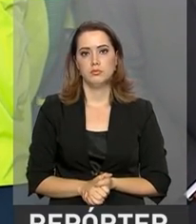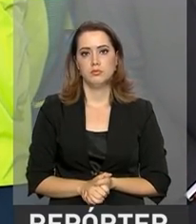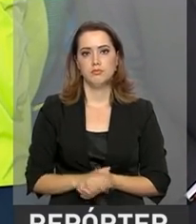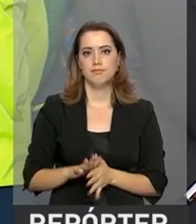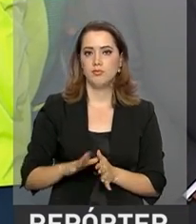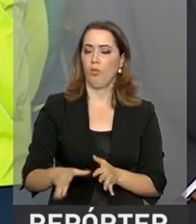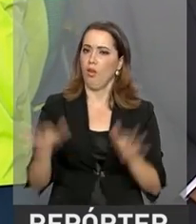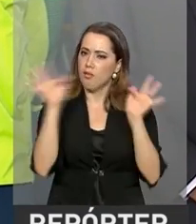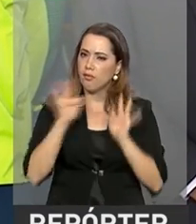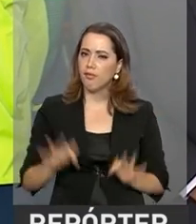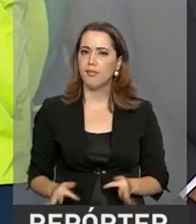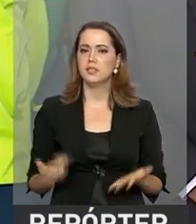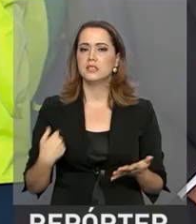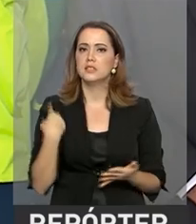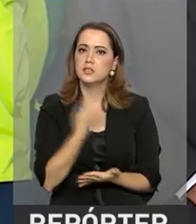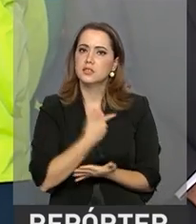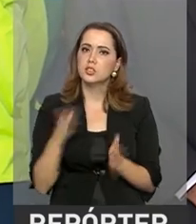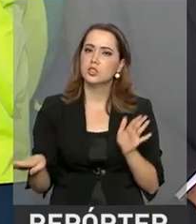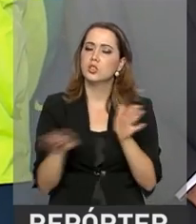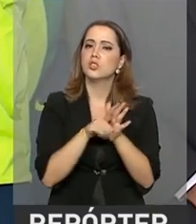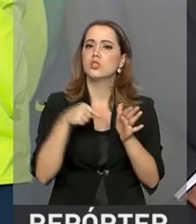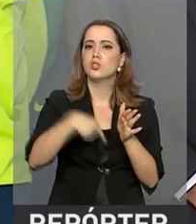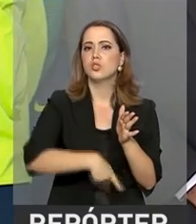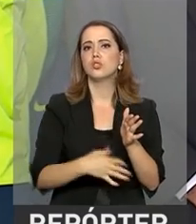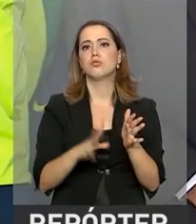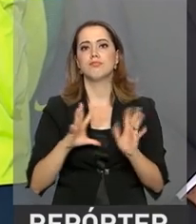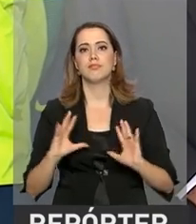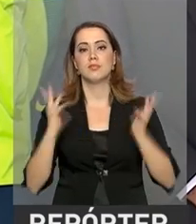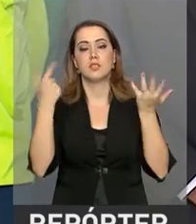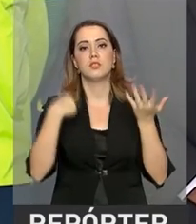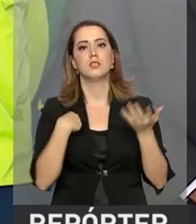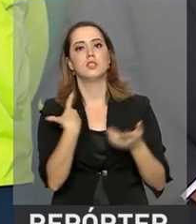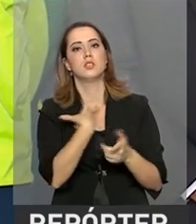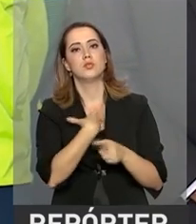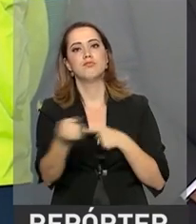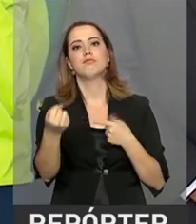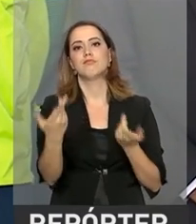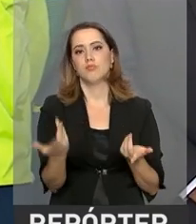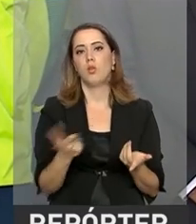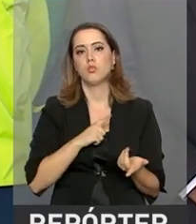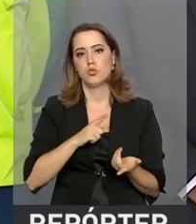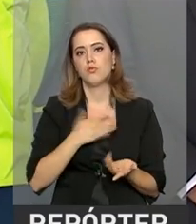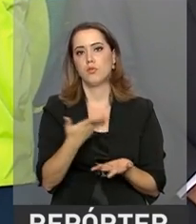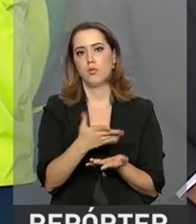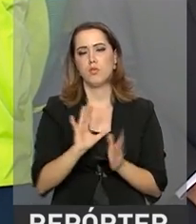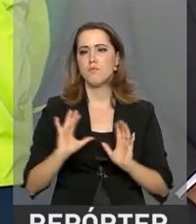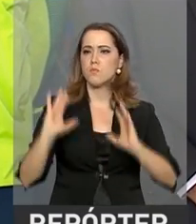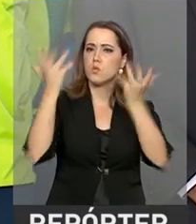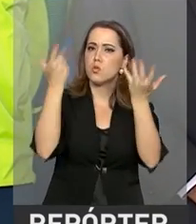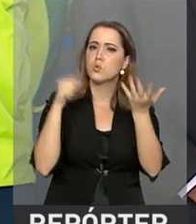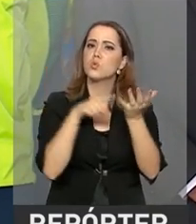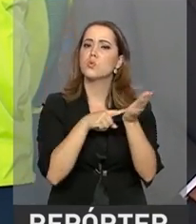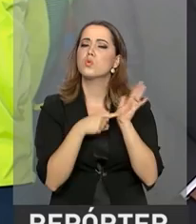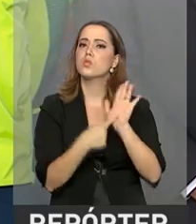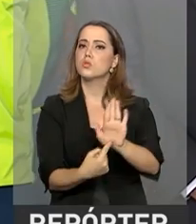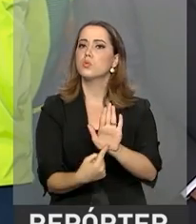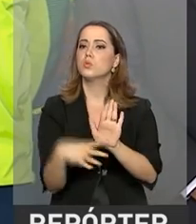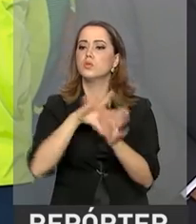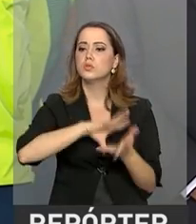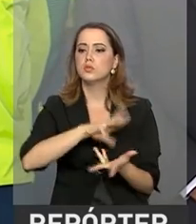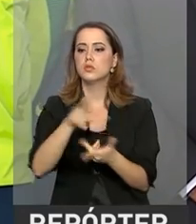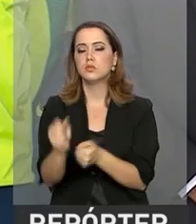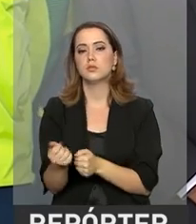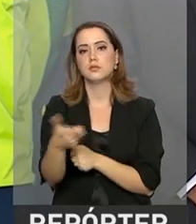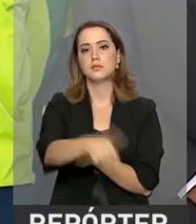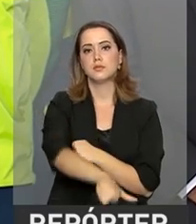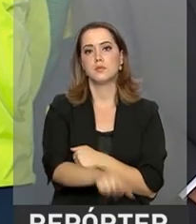entusiasmado para que chegássemos ao sucesso que tivemos sucesso da área de revelar ao mundo mais uma